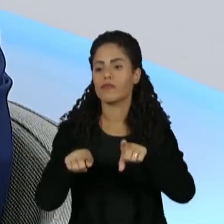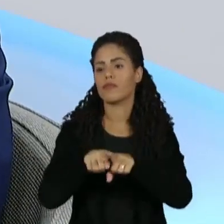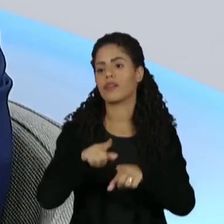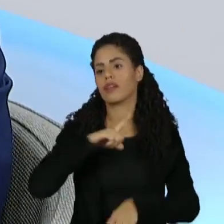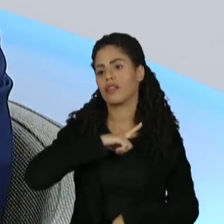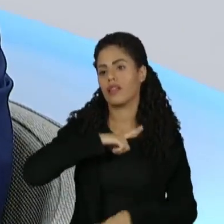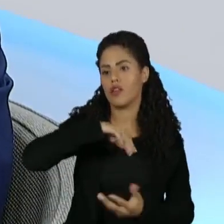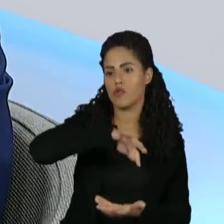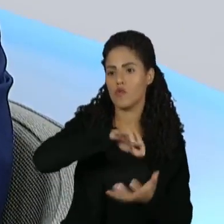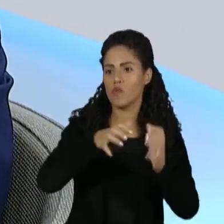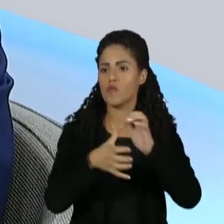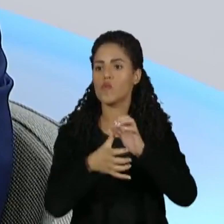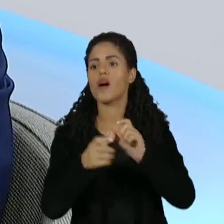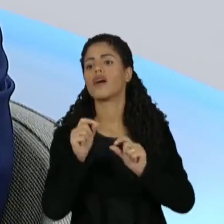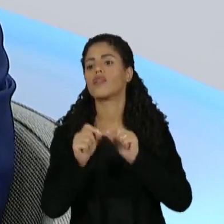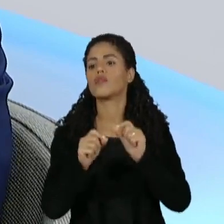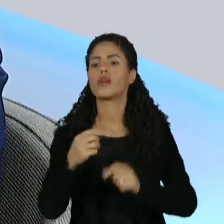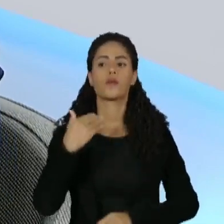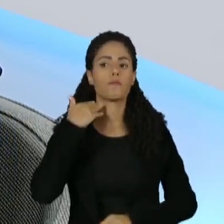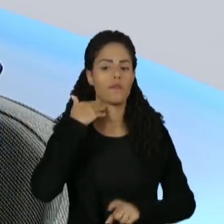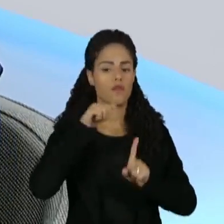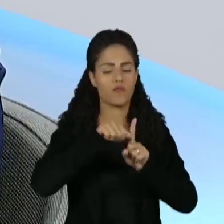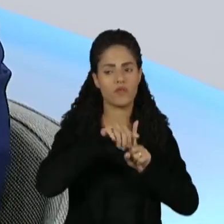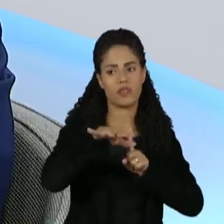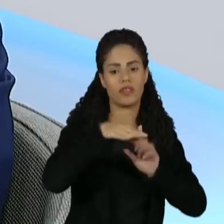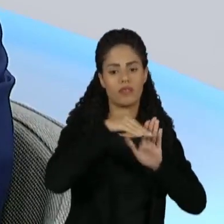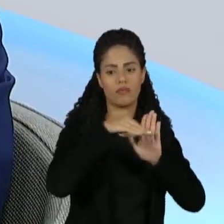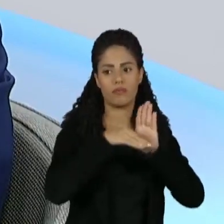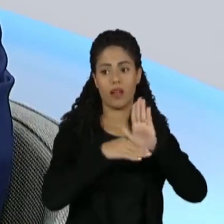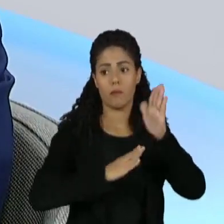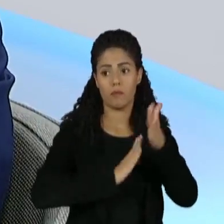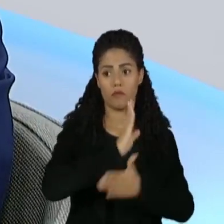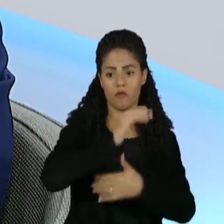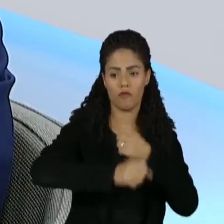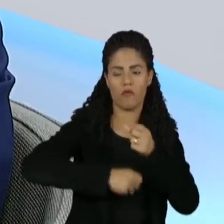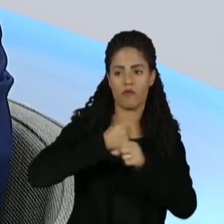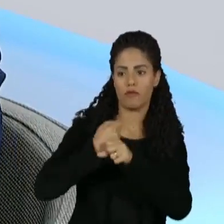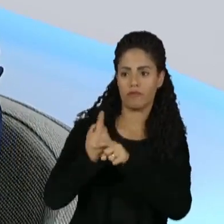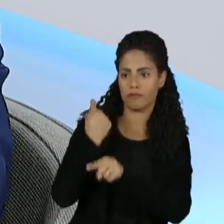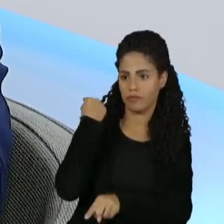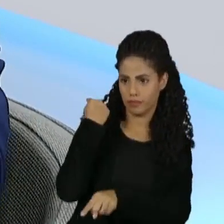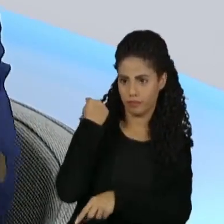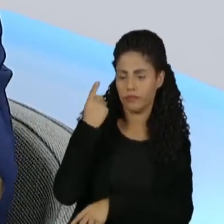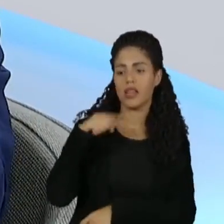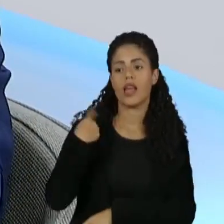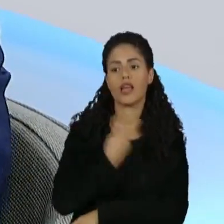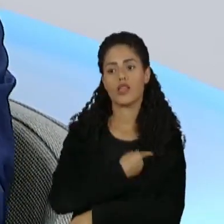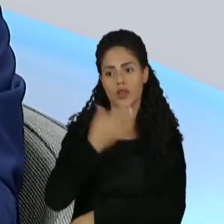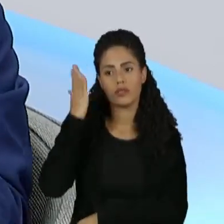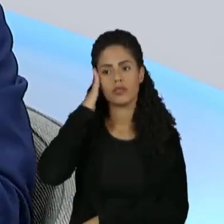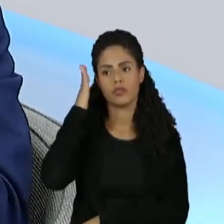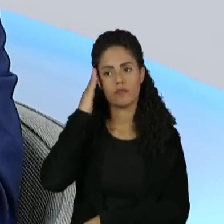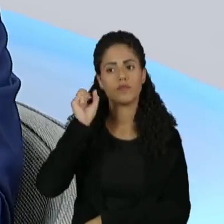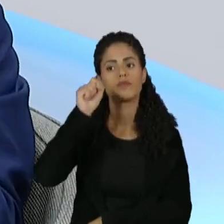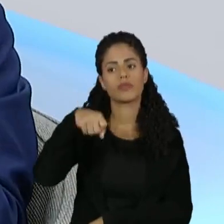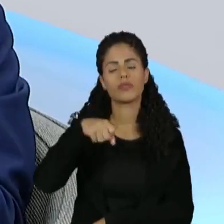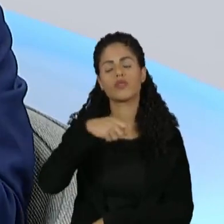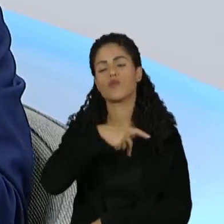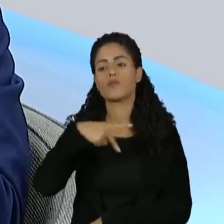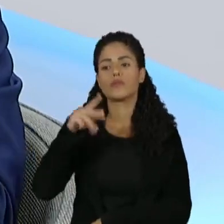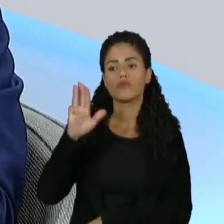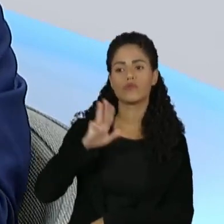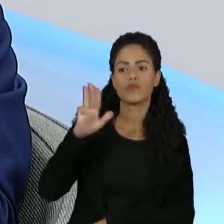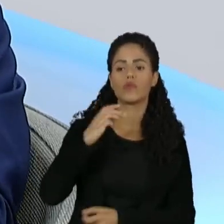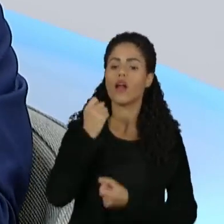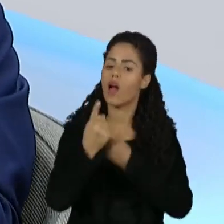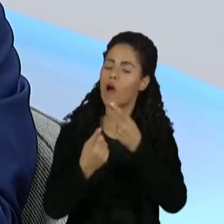do Banco Central essa pauta foi aprovada no governo passado e a gente sabe todo mundo sabe que o presidente Lula alguns